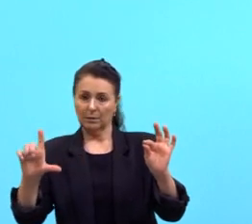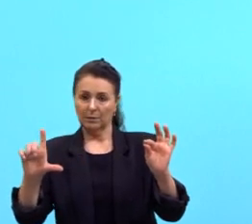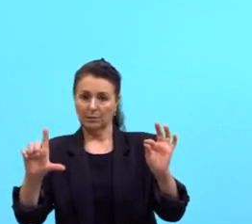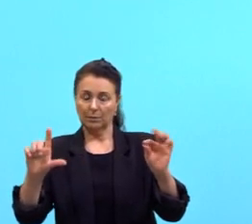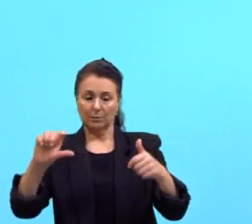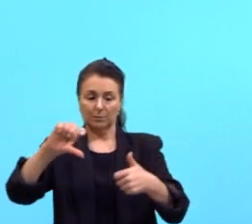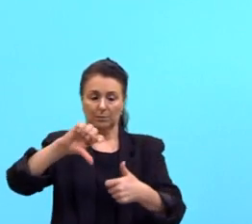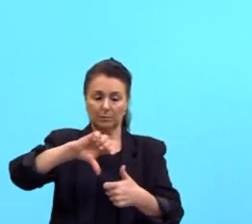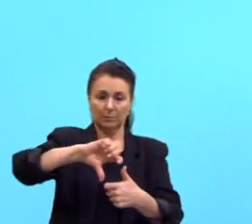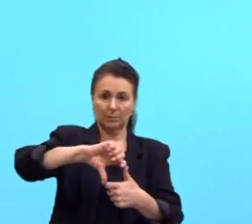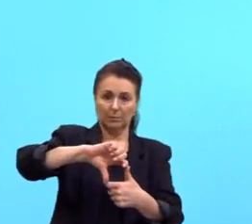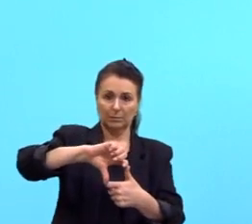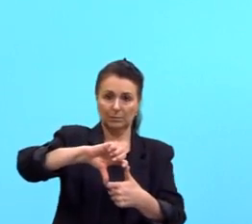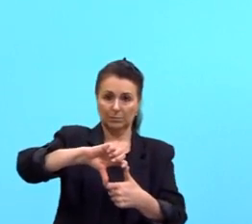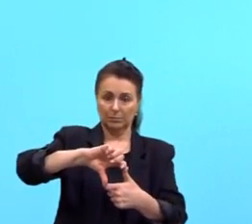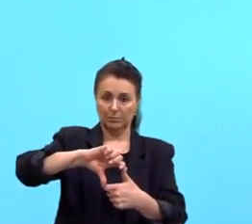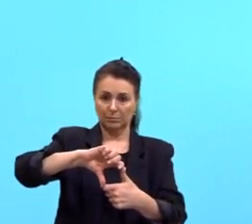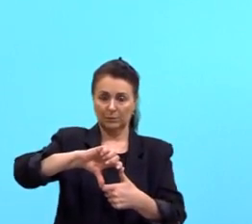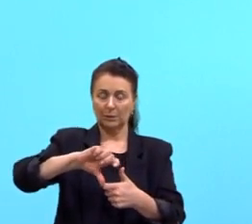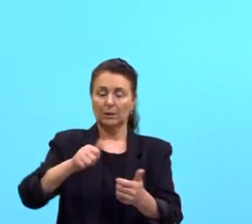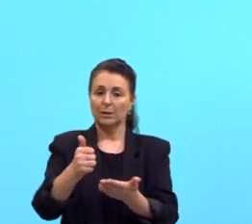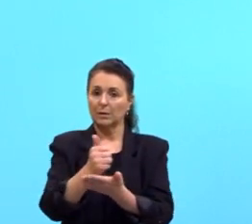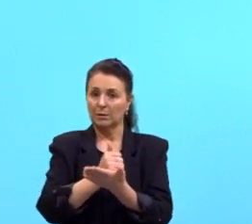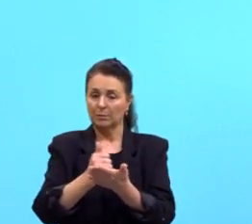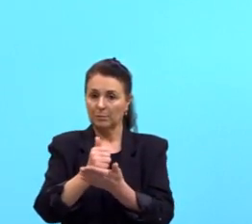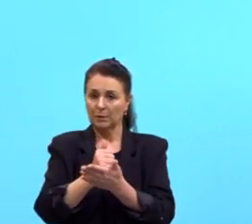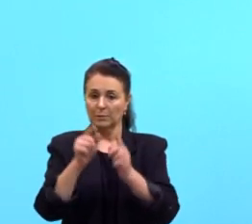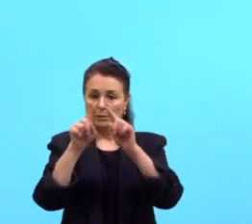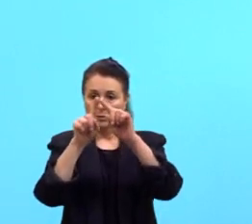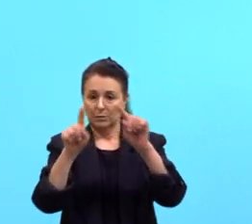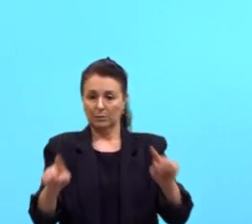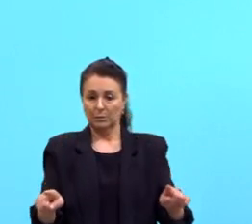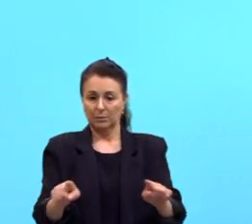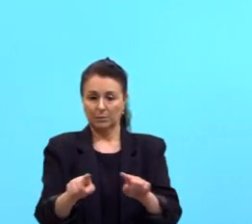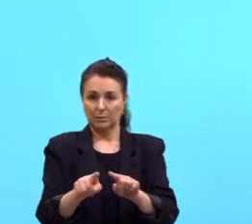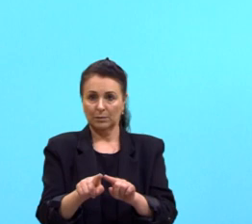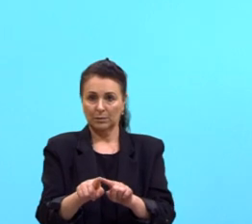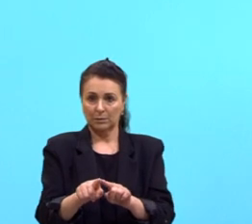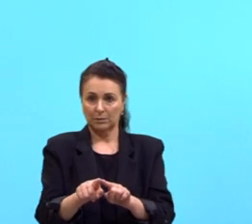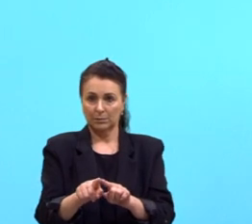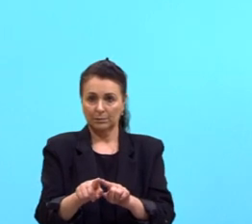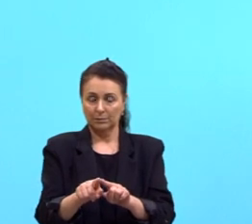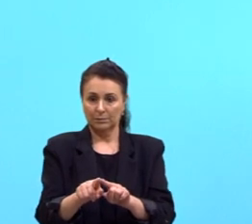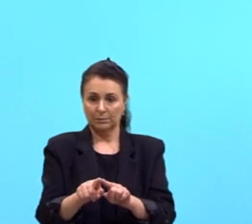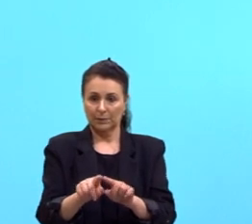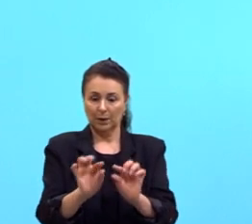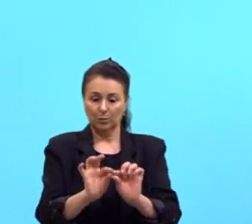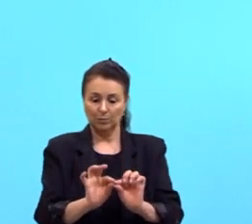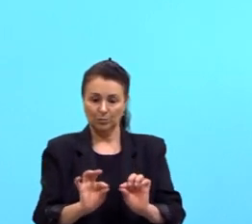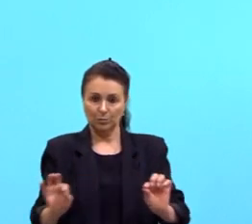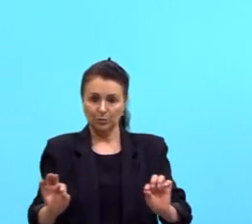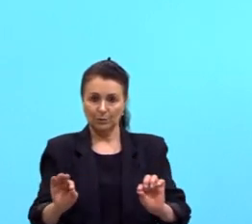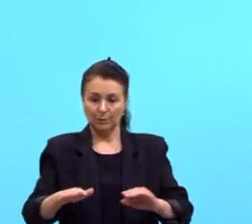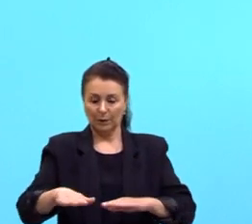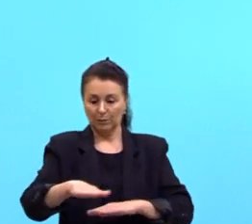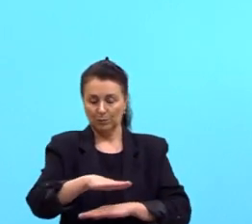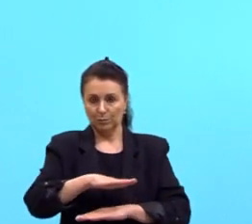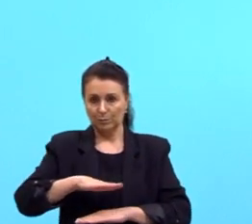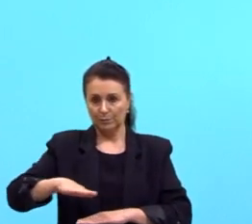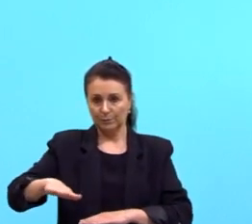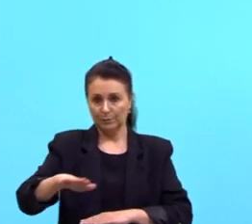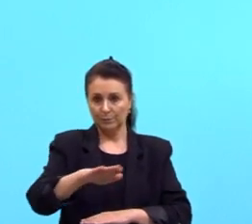coincide com a base do nosso triângulo tá então seria este segmento formado aqui em baixo agora